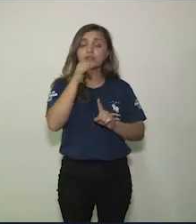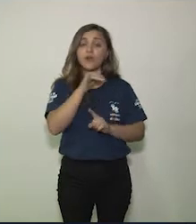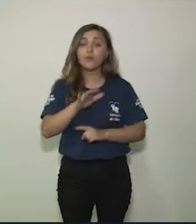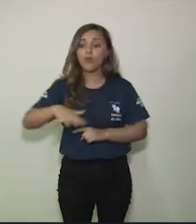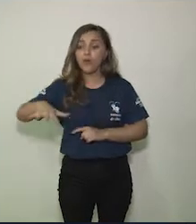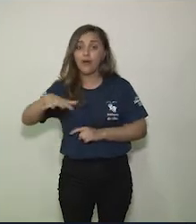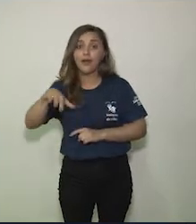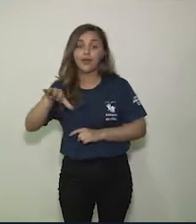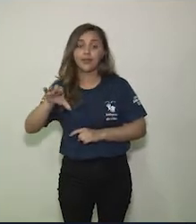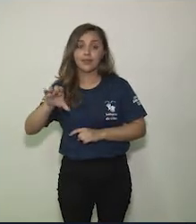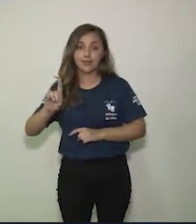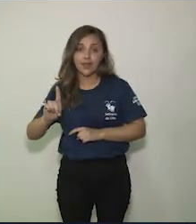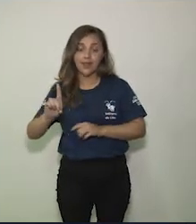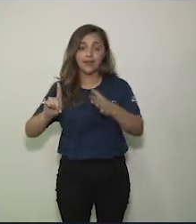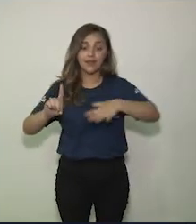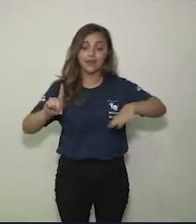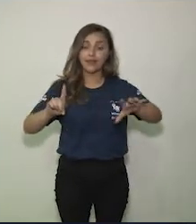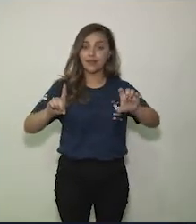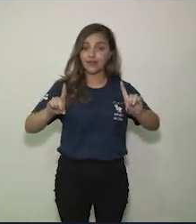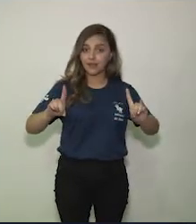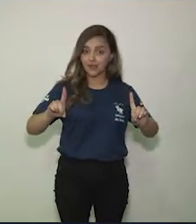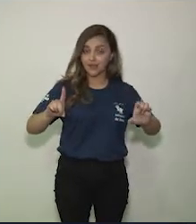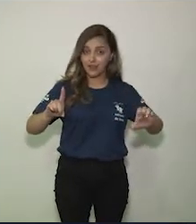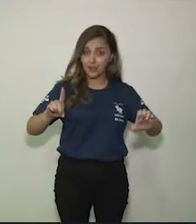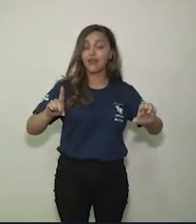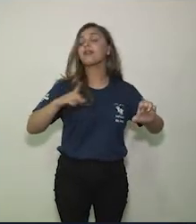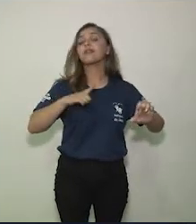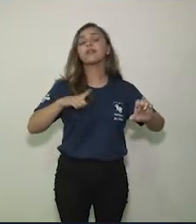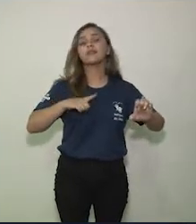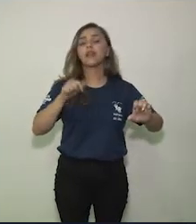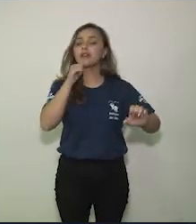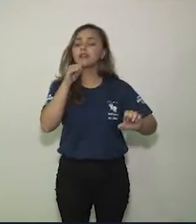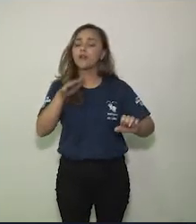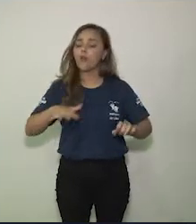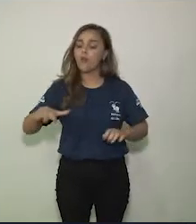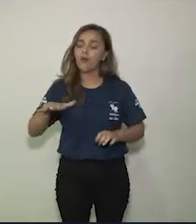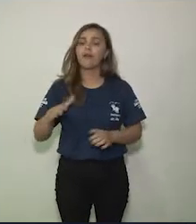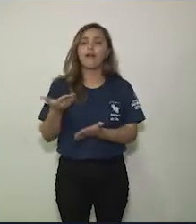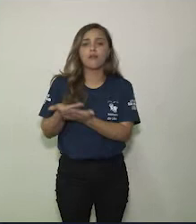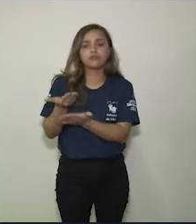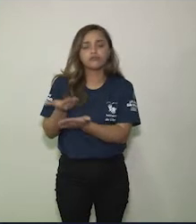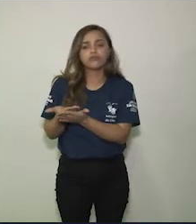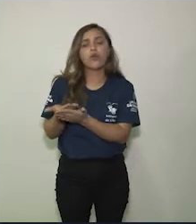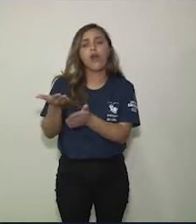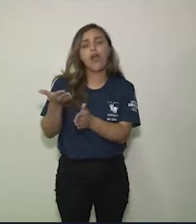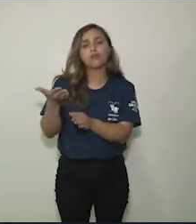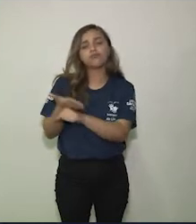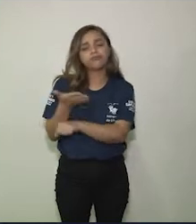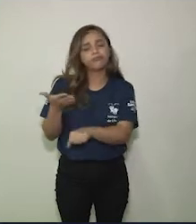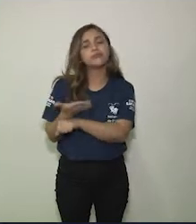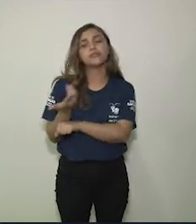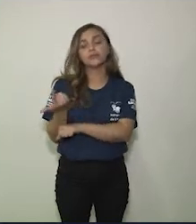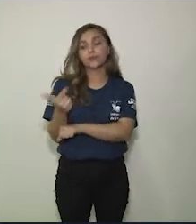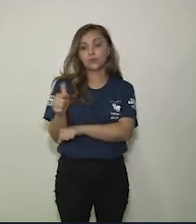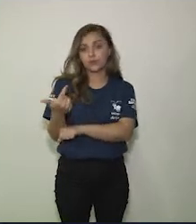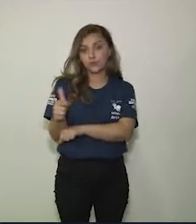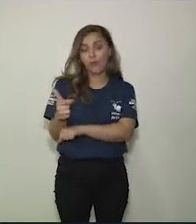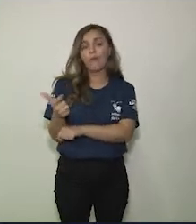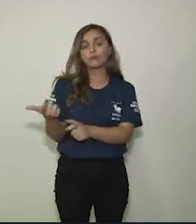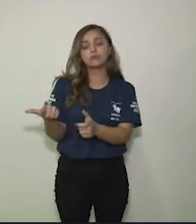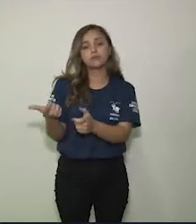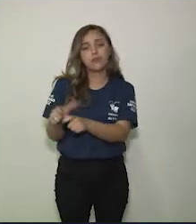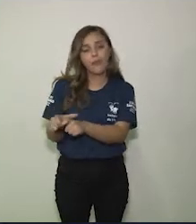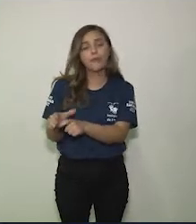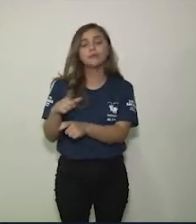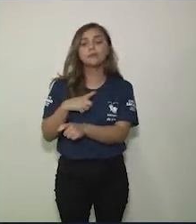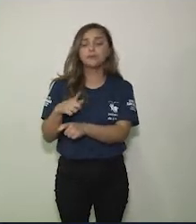menor escolaridade e menor acesso à condição de trabalho, que obriga-se a desempenhar teletrabalho,